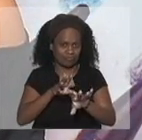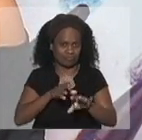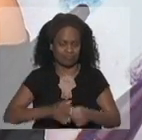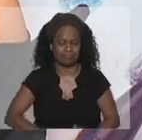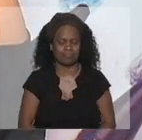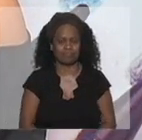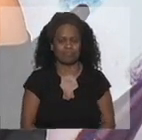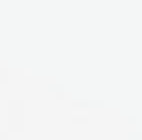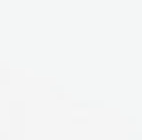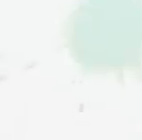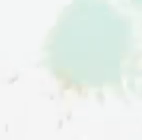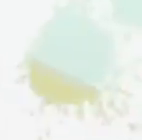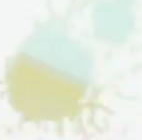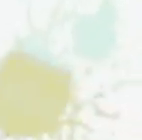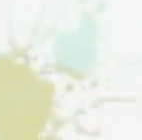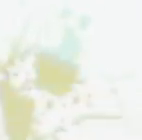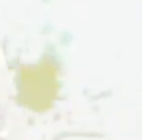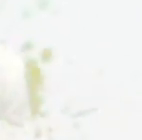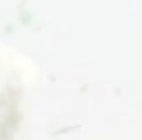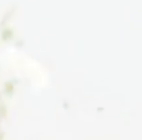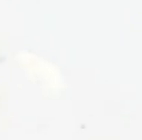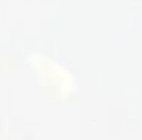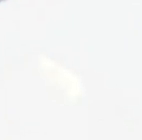ar o Educação.